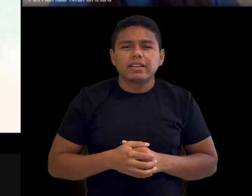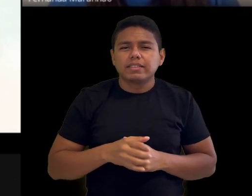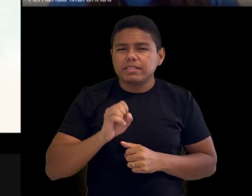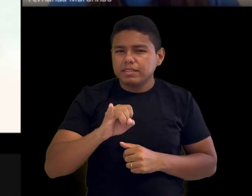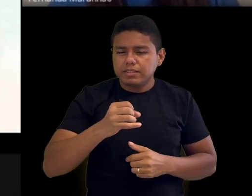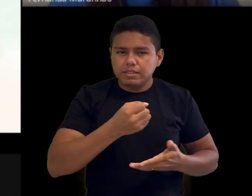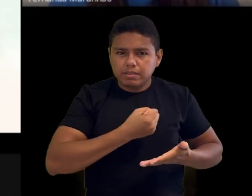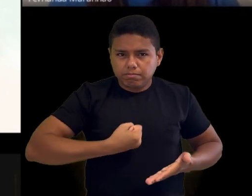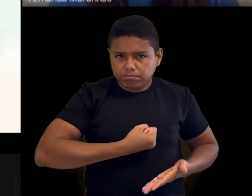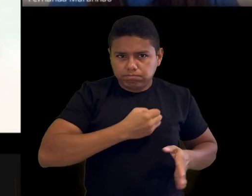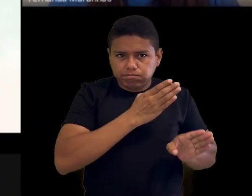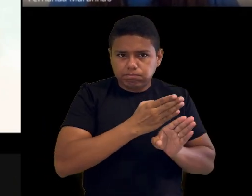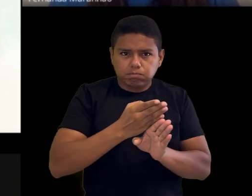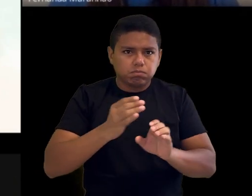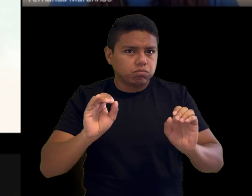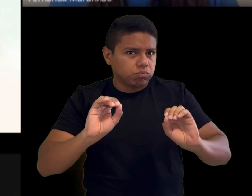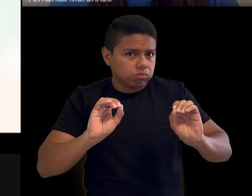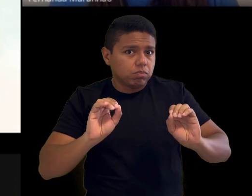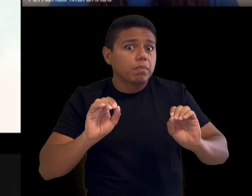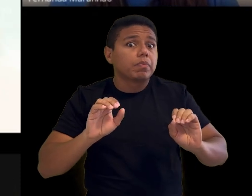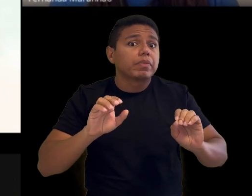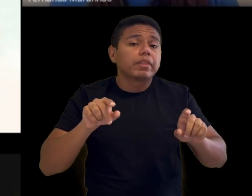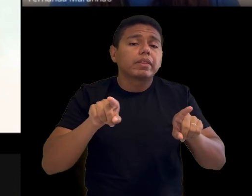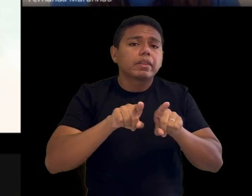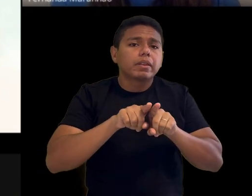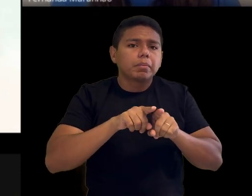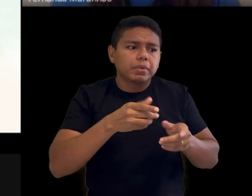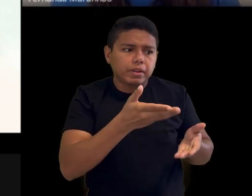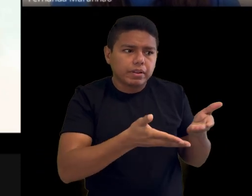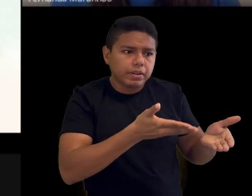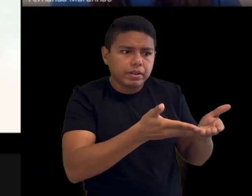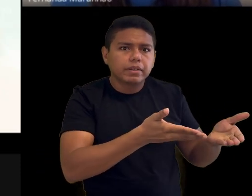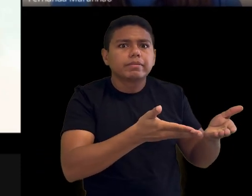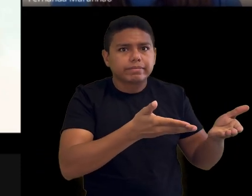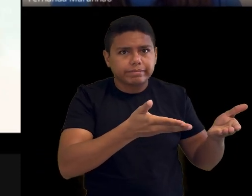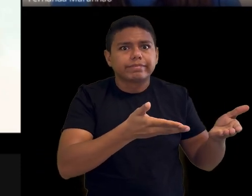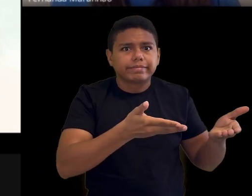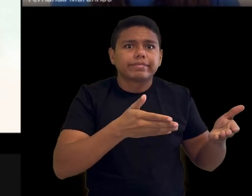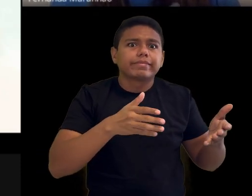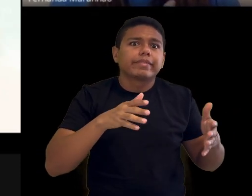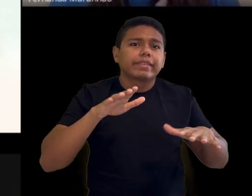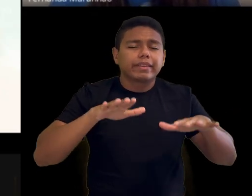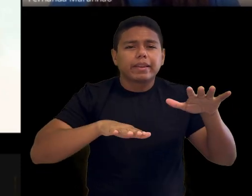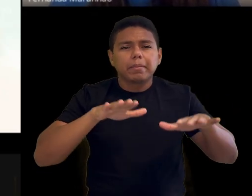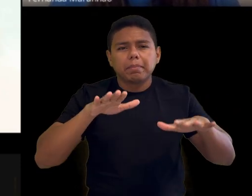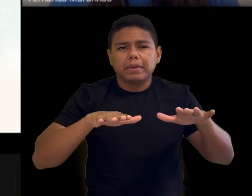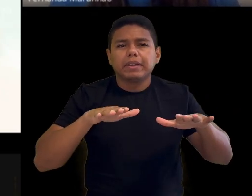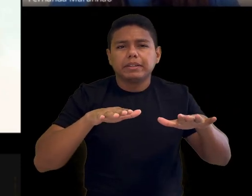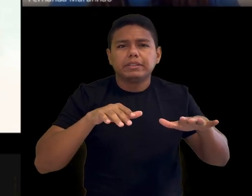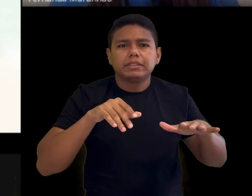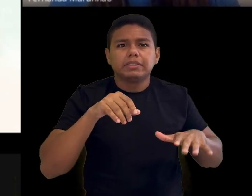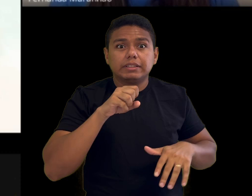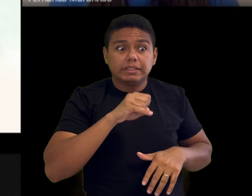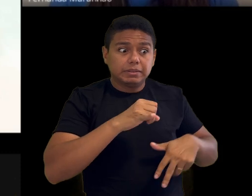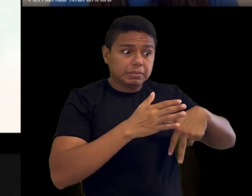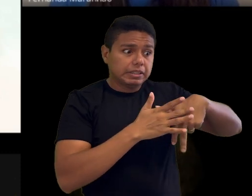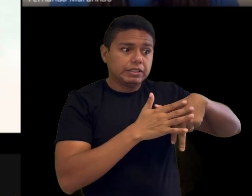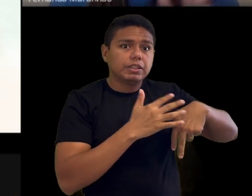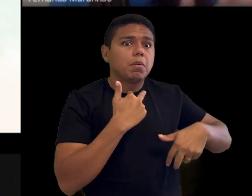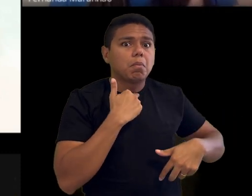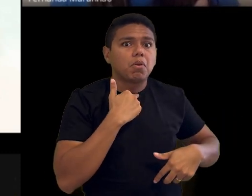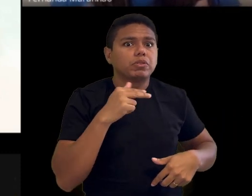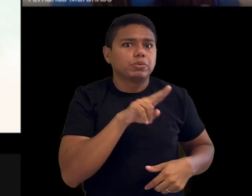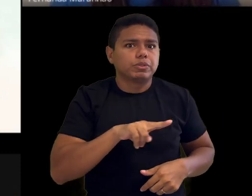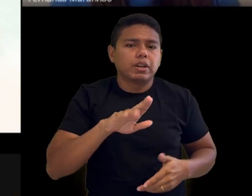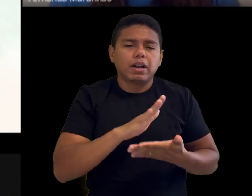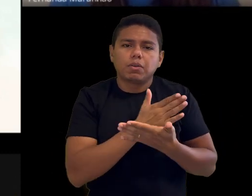conduta medicamentosa com o uso de metotrexato na ausência das contraindicações ao uso dessa droga. Se nós tivermos valor de beta que esteja